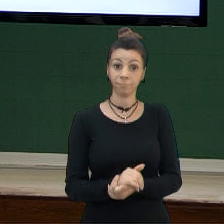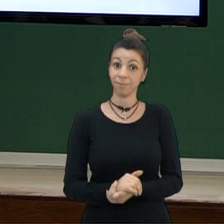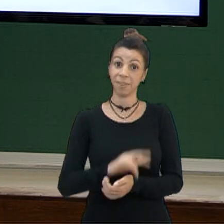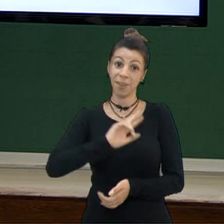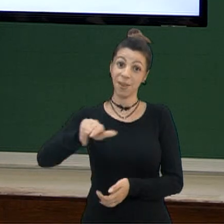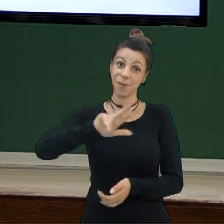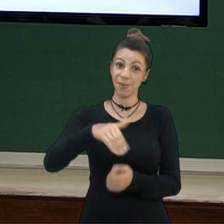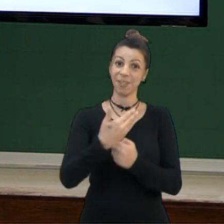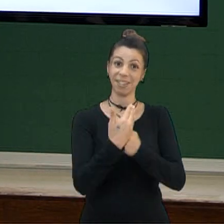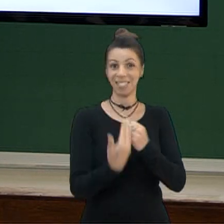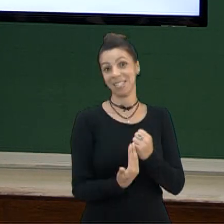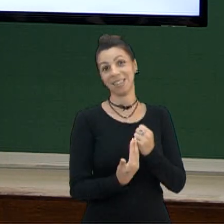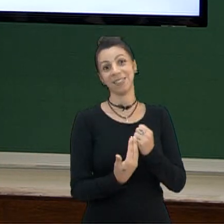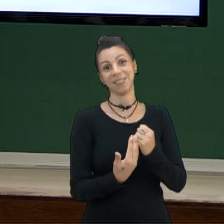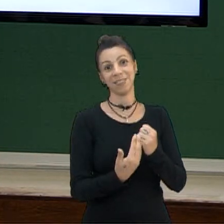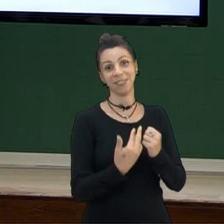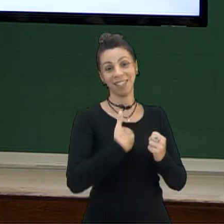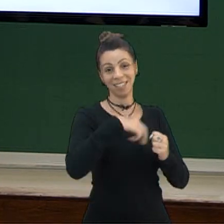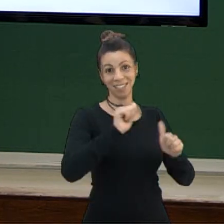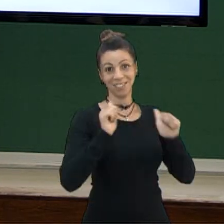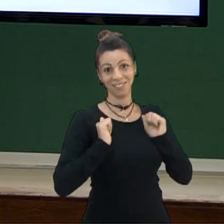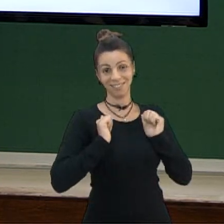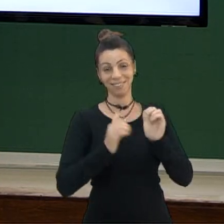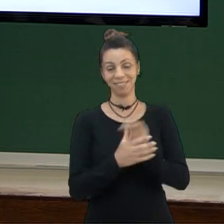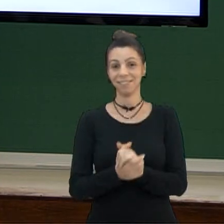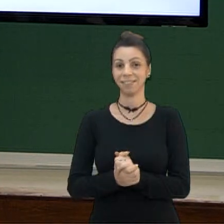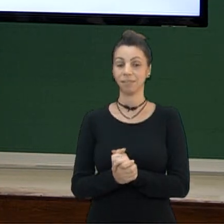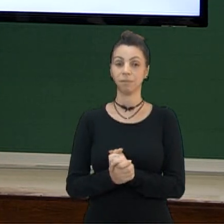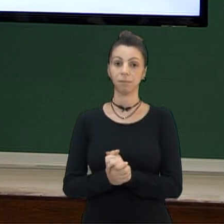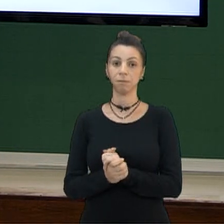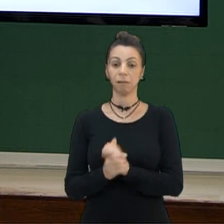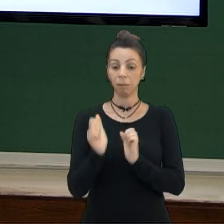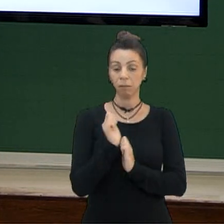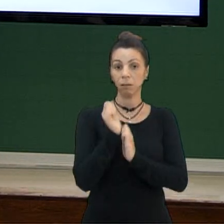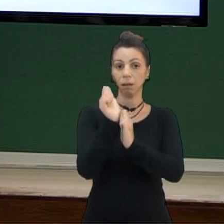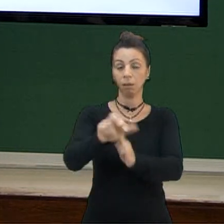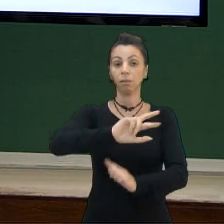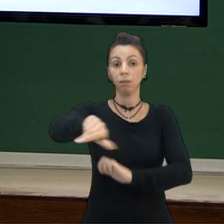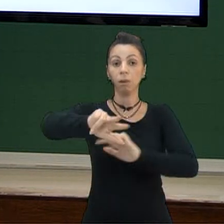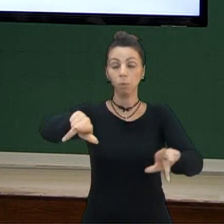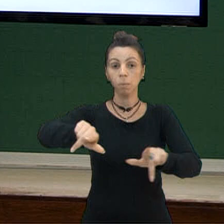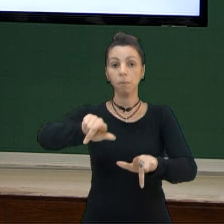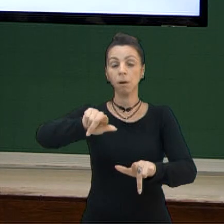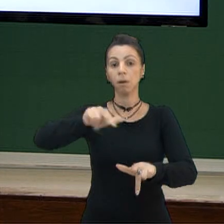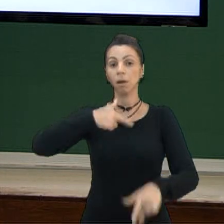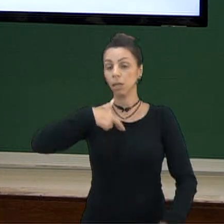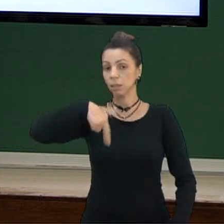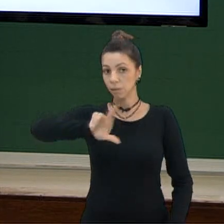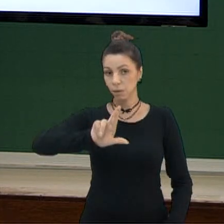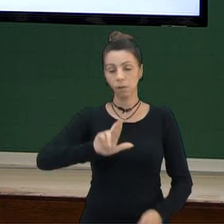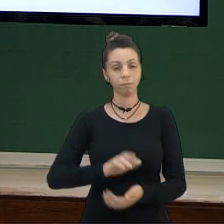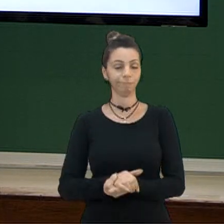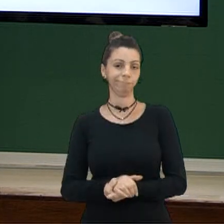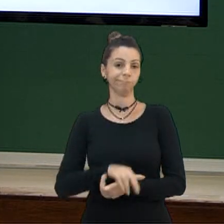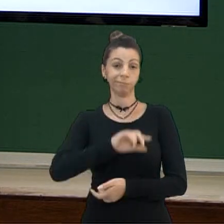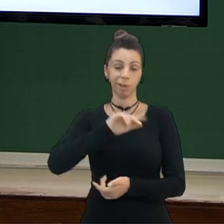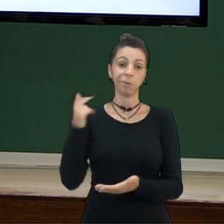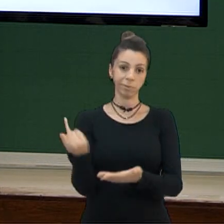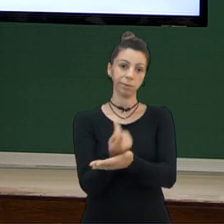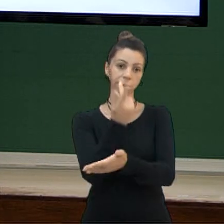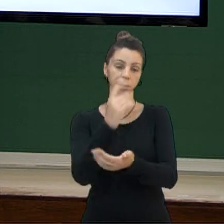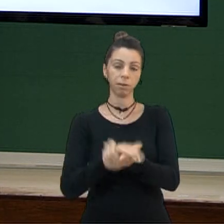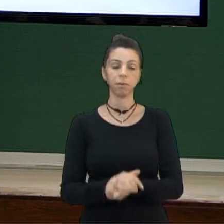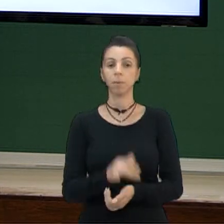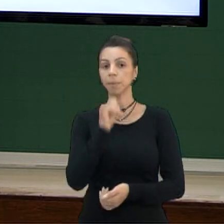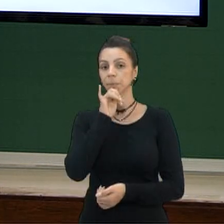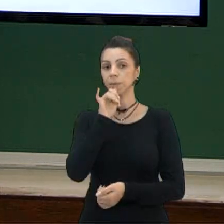laico. E letra C, não pode seguir nenhuma religião, também não seria um Estado laico, né? Em países, por exemplo,